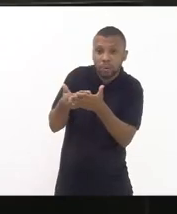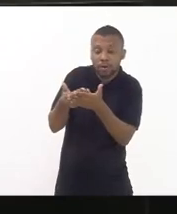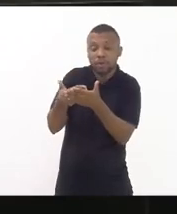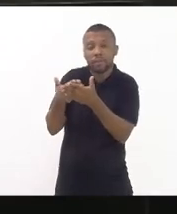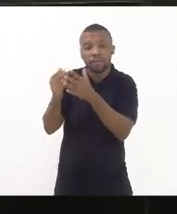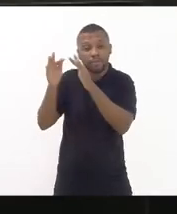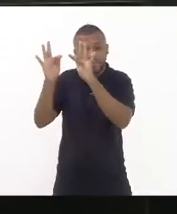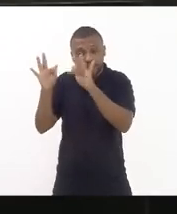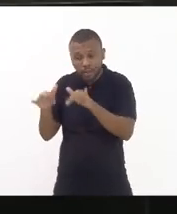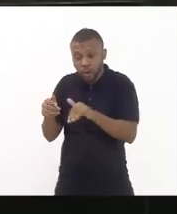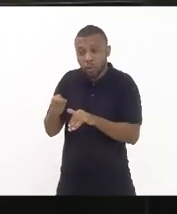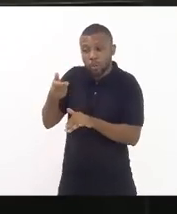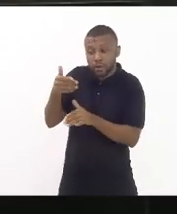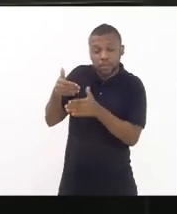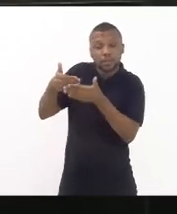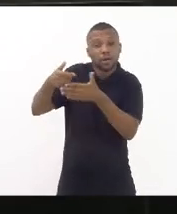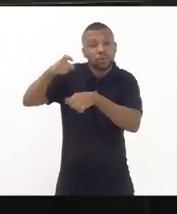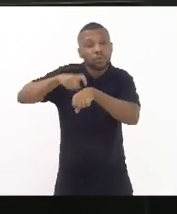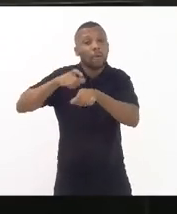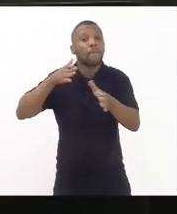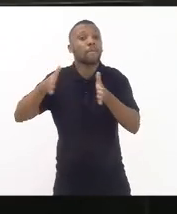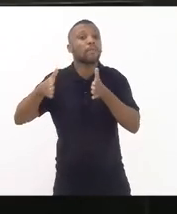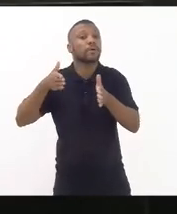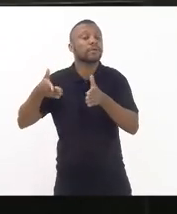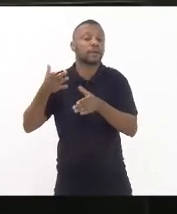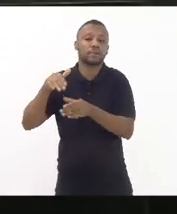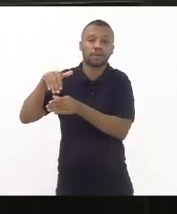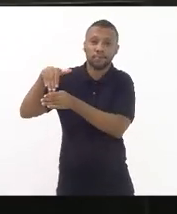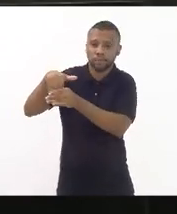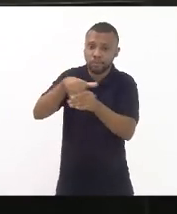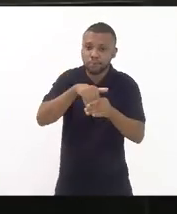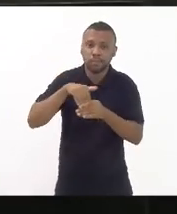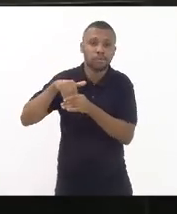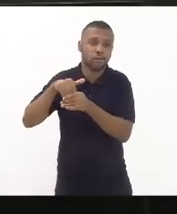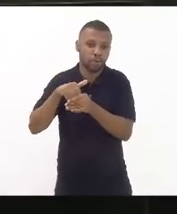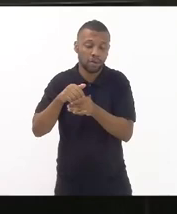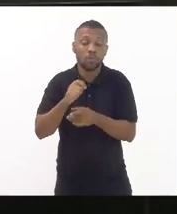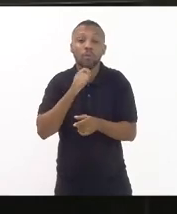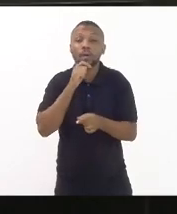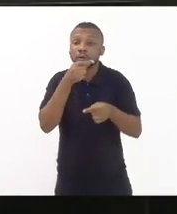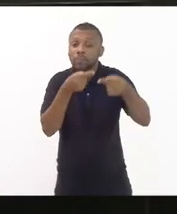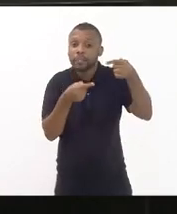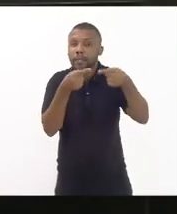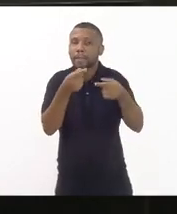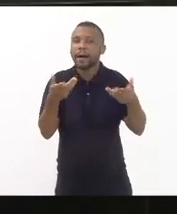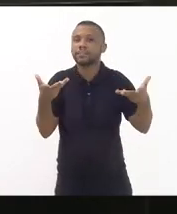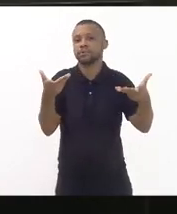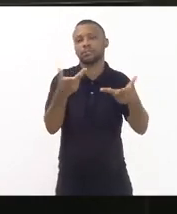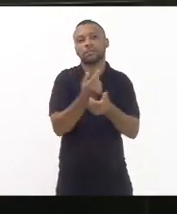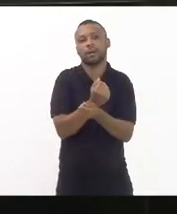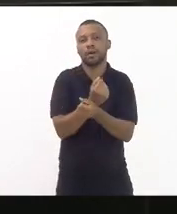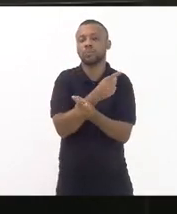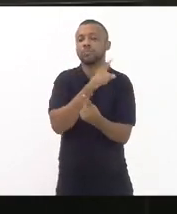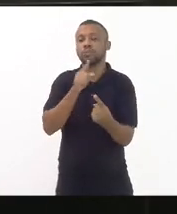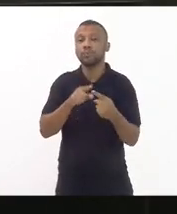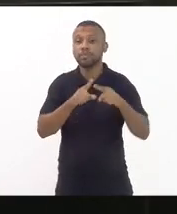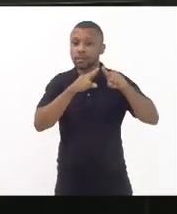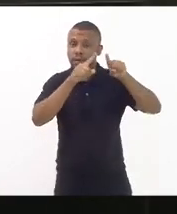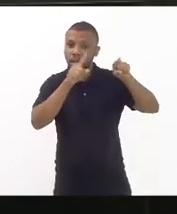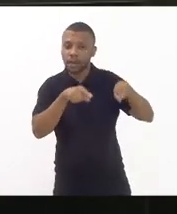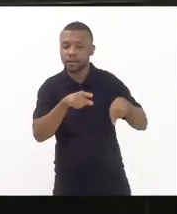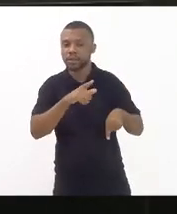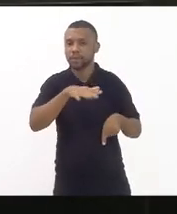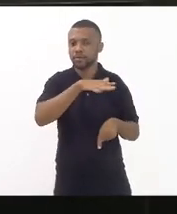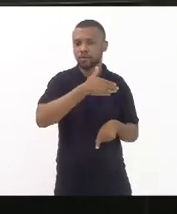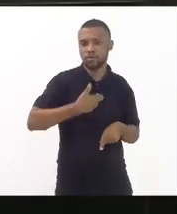eleitoral, sem que debates sejam feitos de maneira qualificada, até mesmo para que esses servidores públicos não